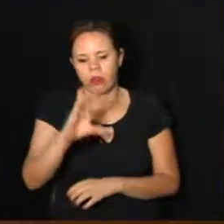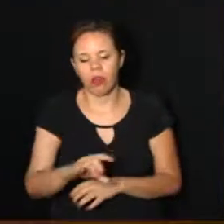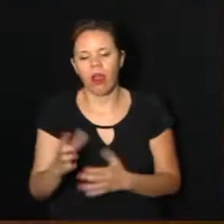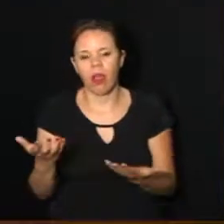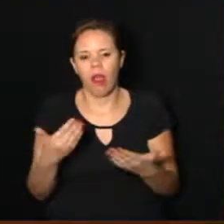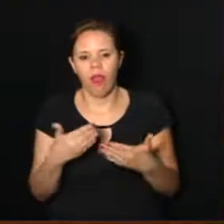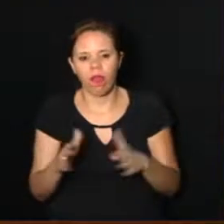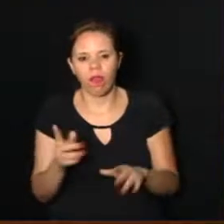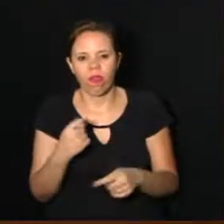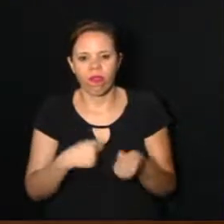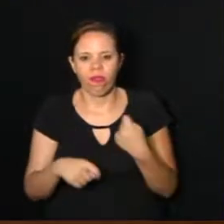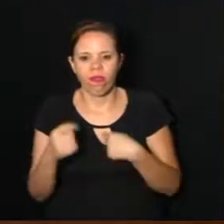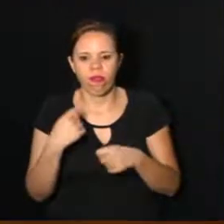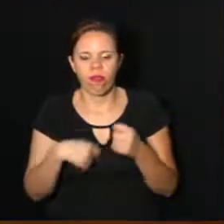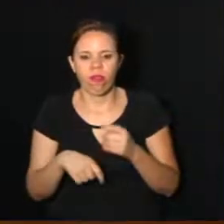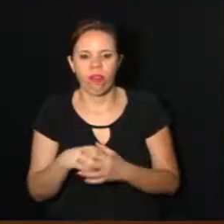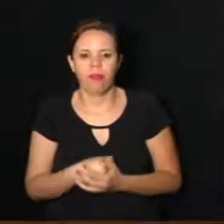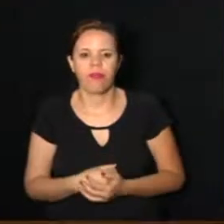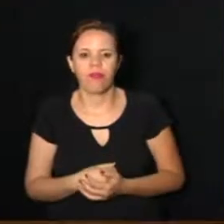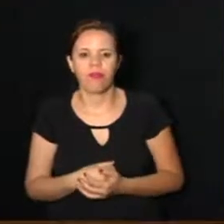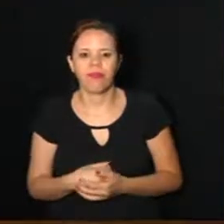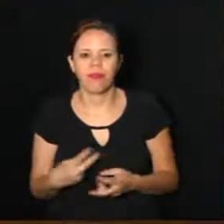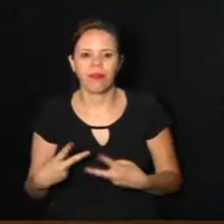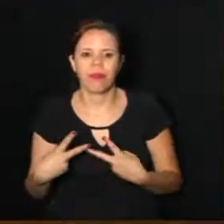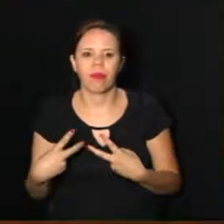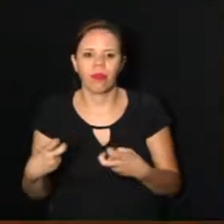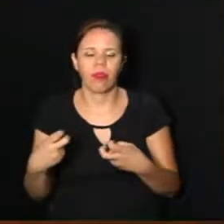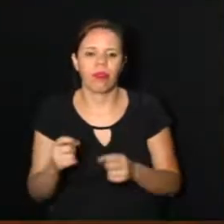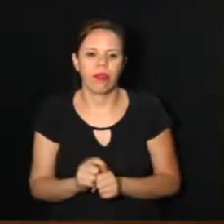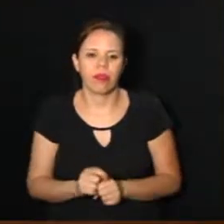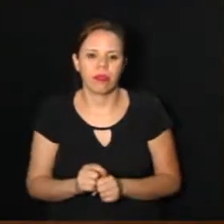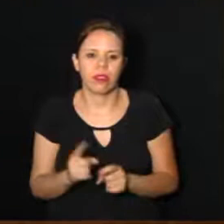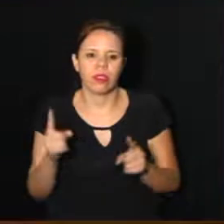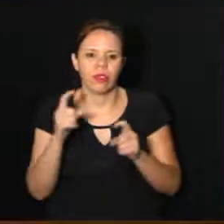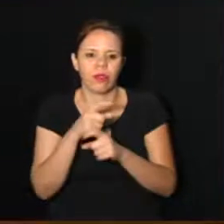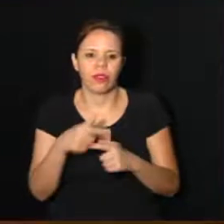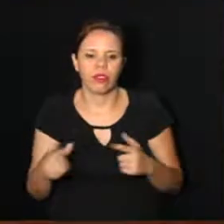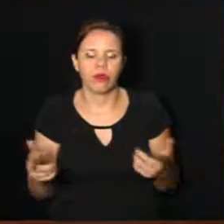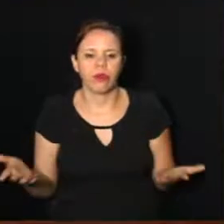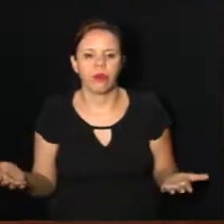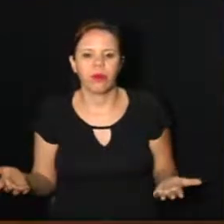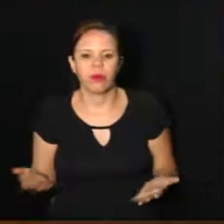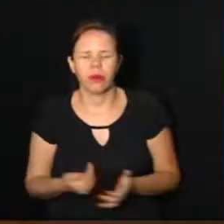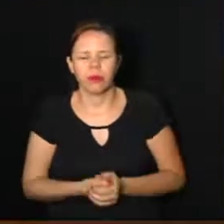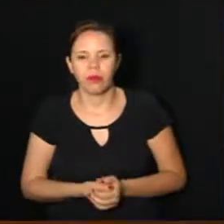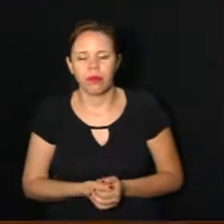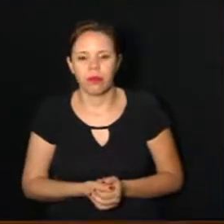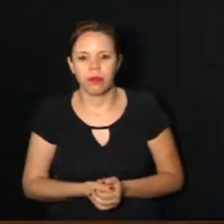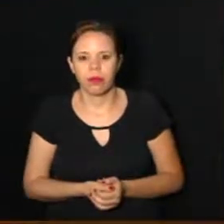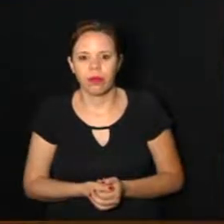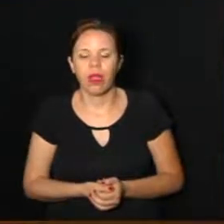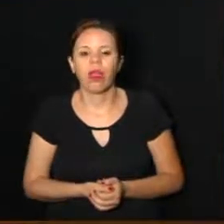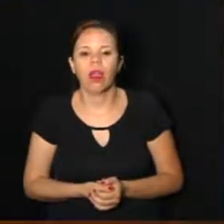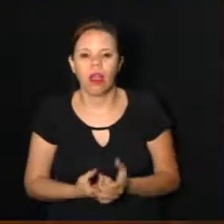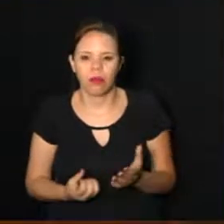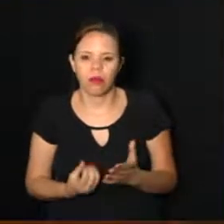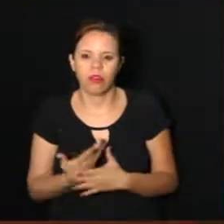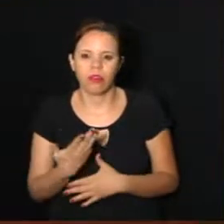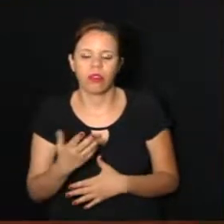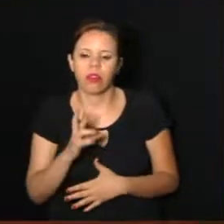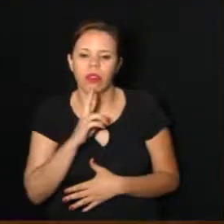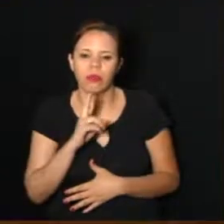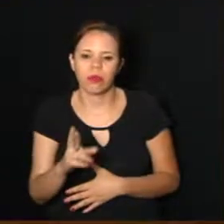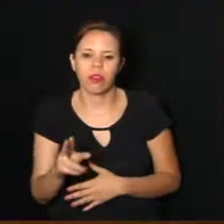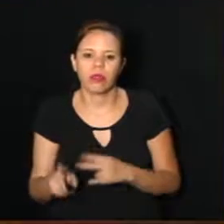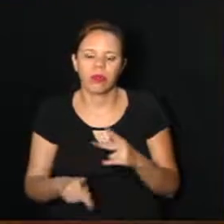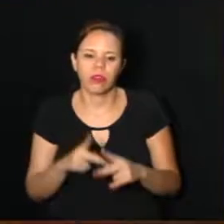seu negócio, ele se vê numa situação da dificuldade. É moroso a resposta